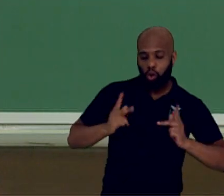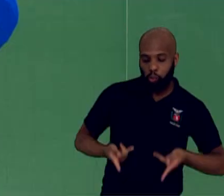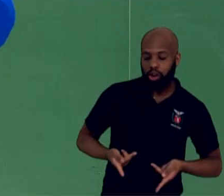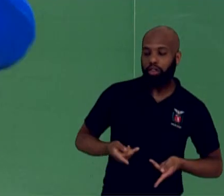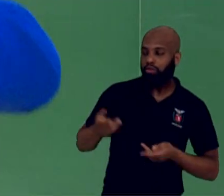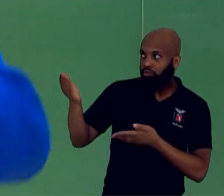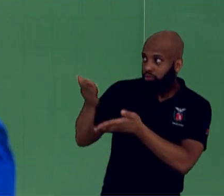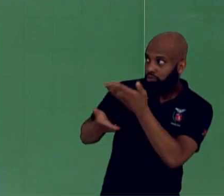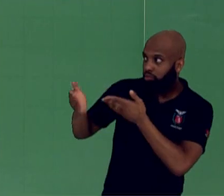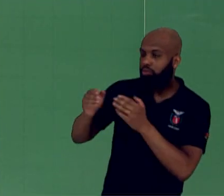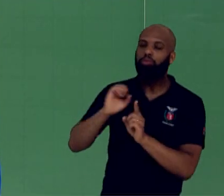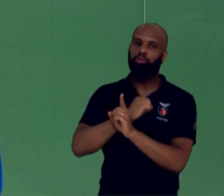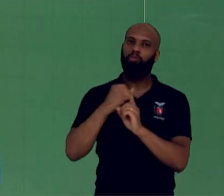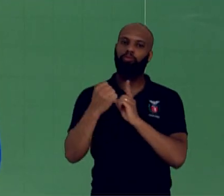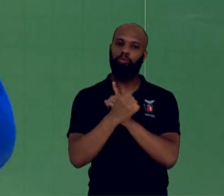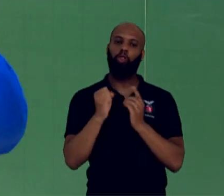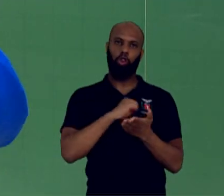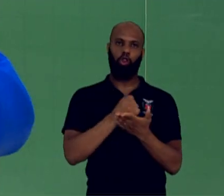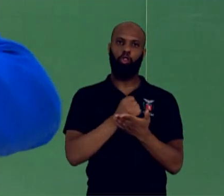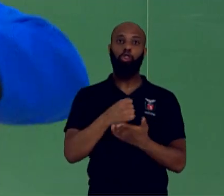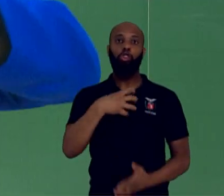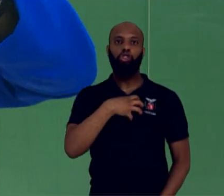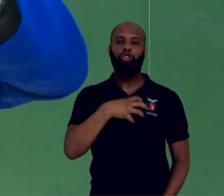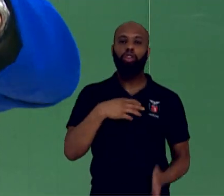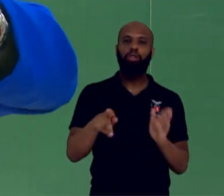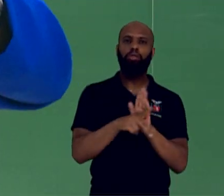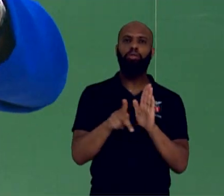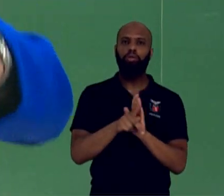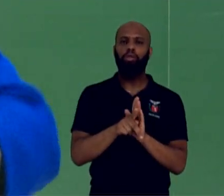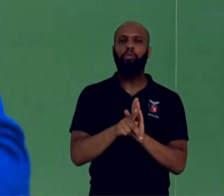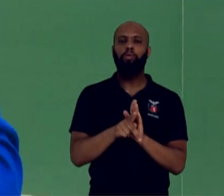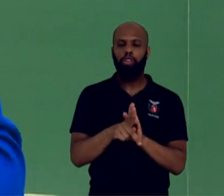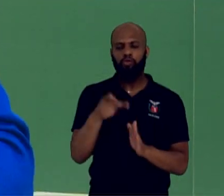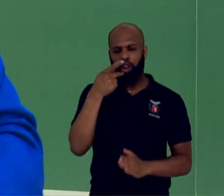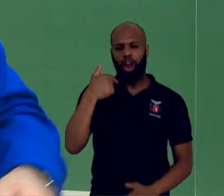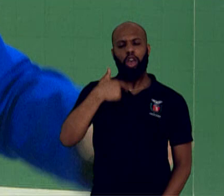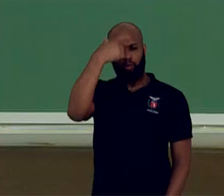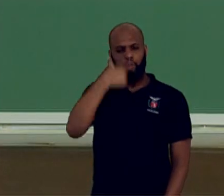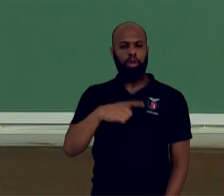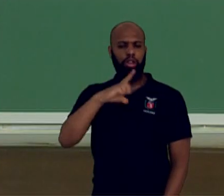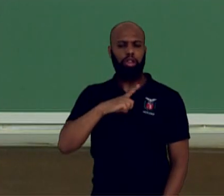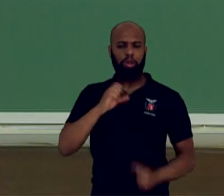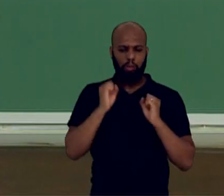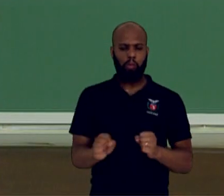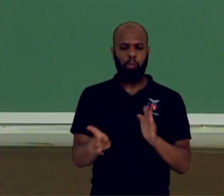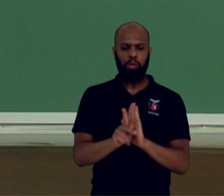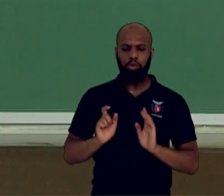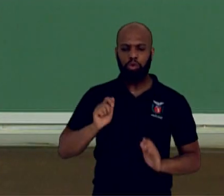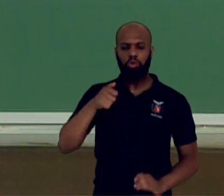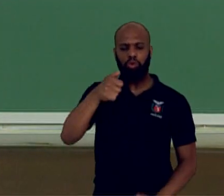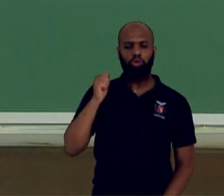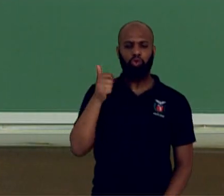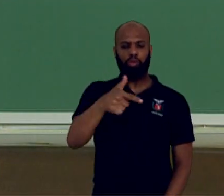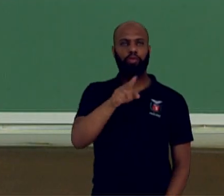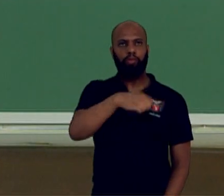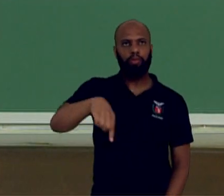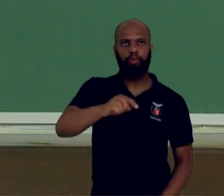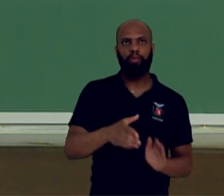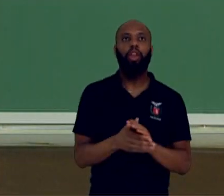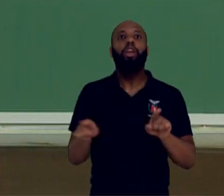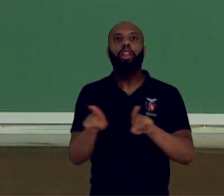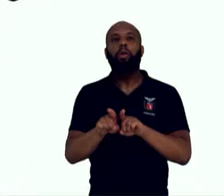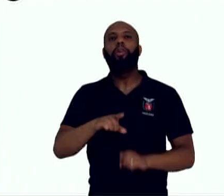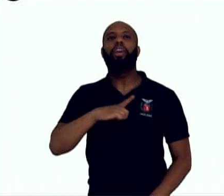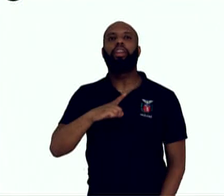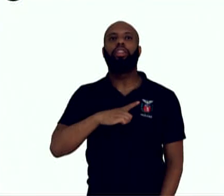estratégia, um controle social. É uma forma de legitimar o poder desses governantes. O governo de Shotoku entrou na história